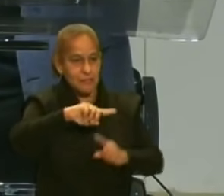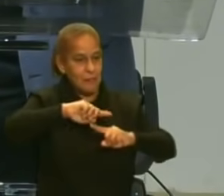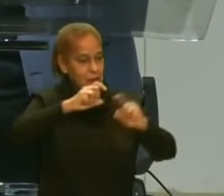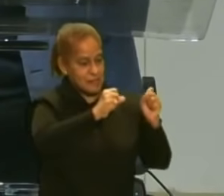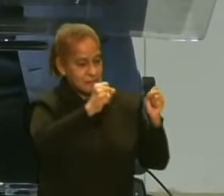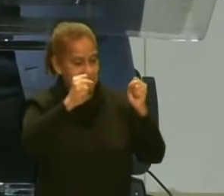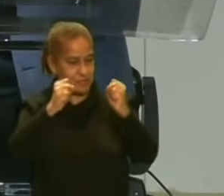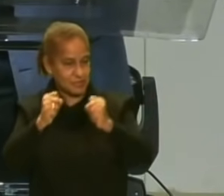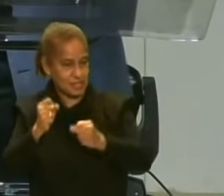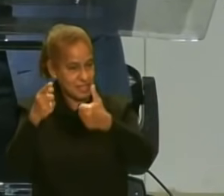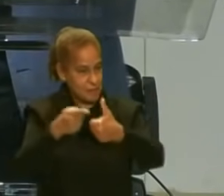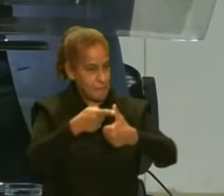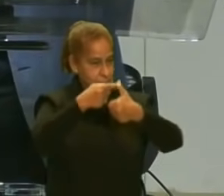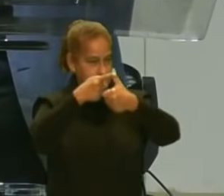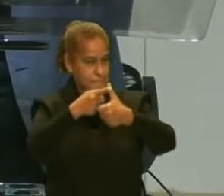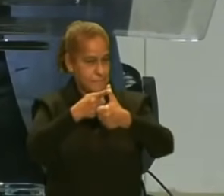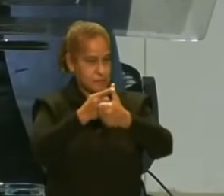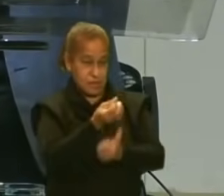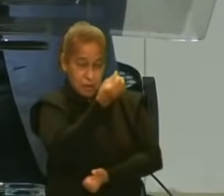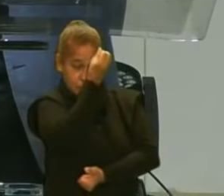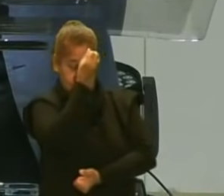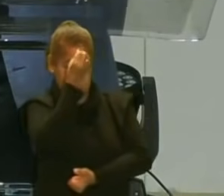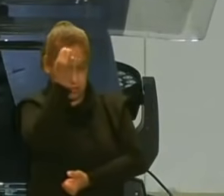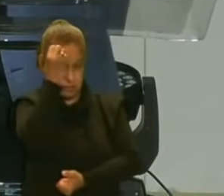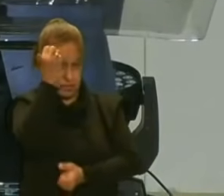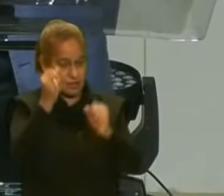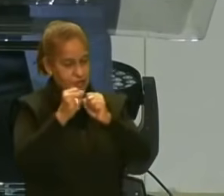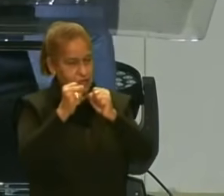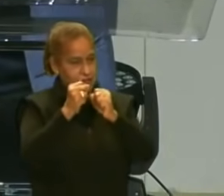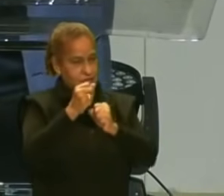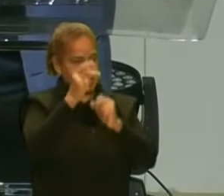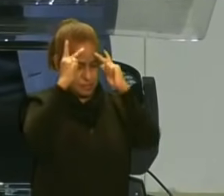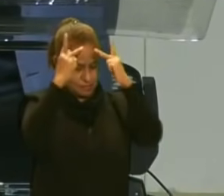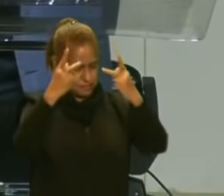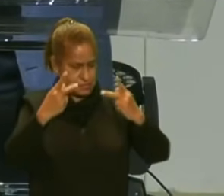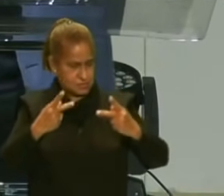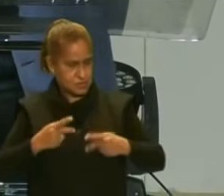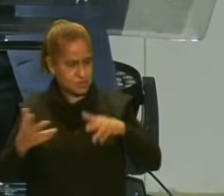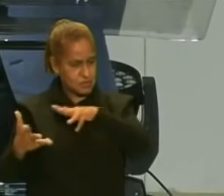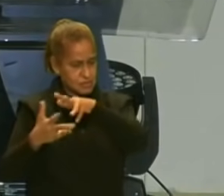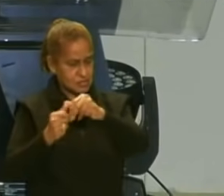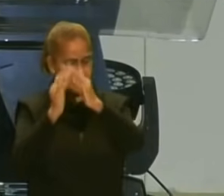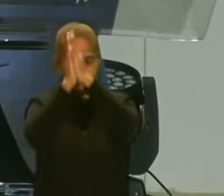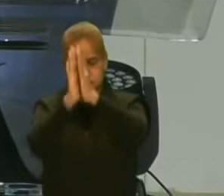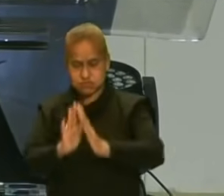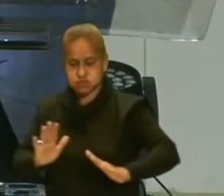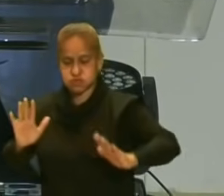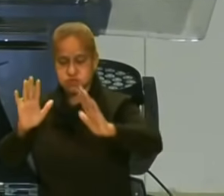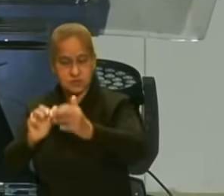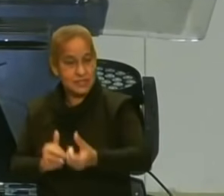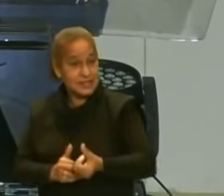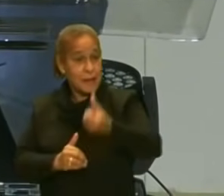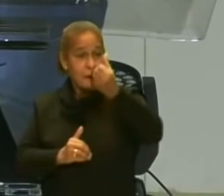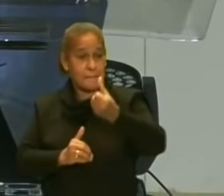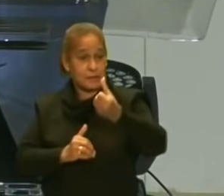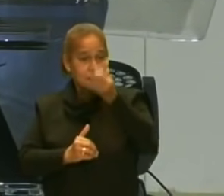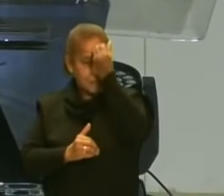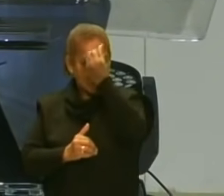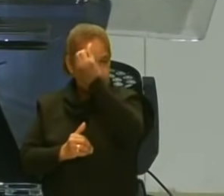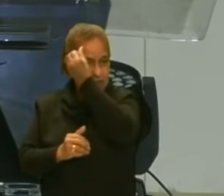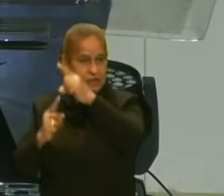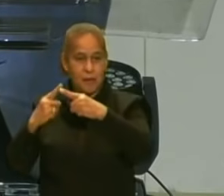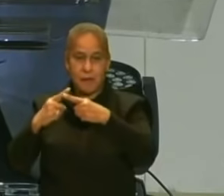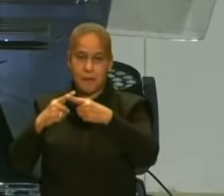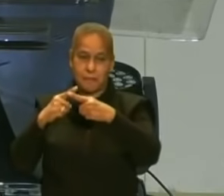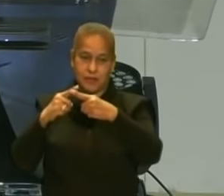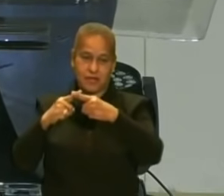nome dela, e fazia a terra e seus habitantes adorarem a primeira besta, cujo ferimento mortal havia sido curado.